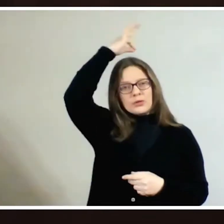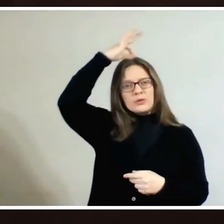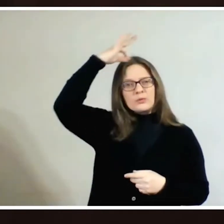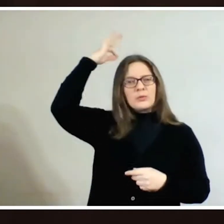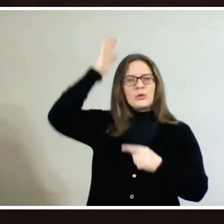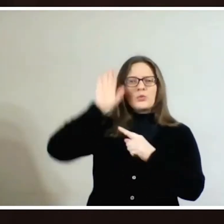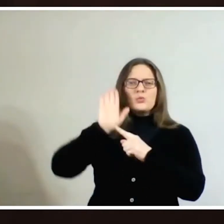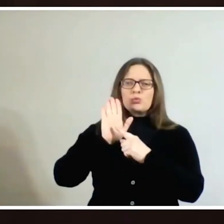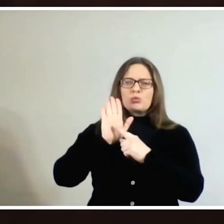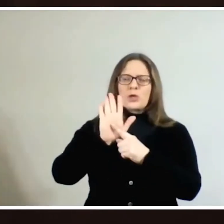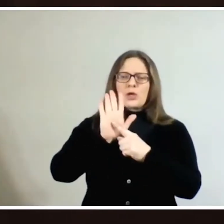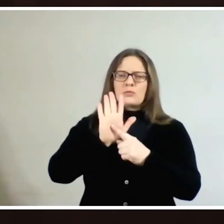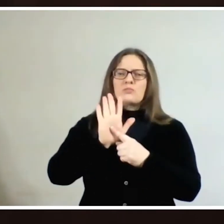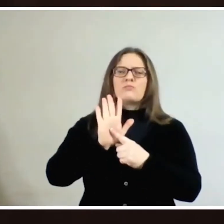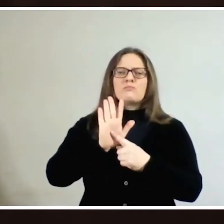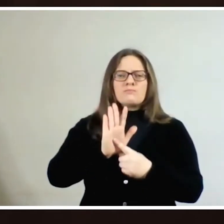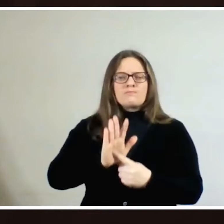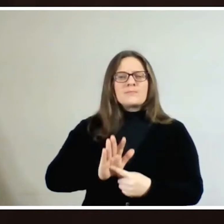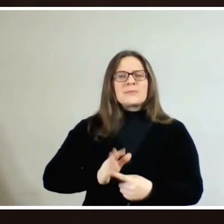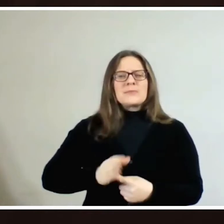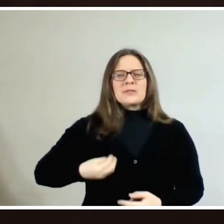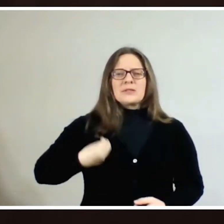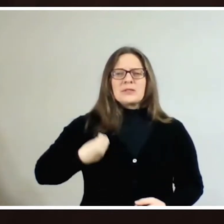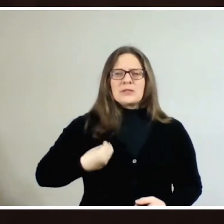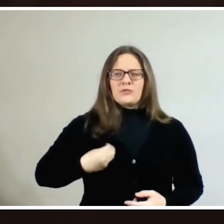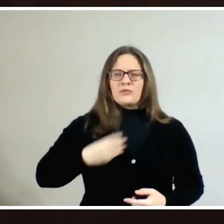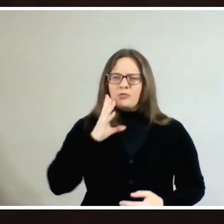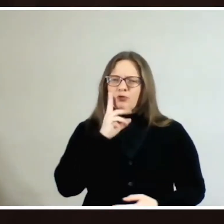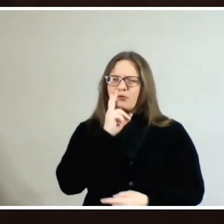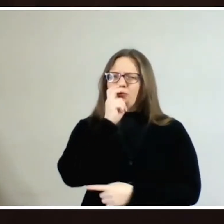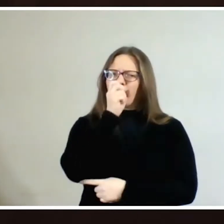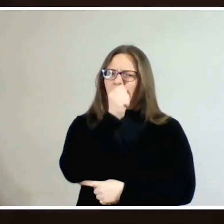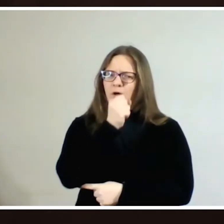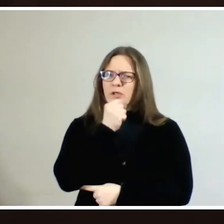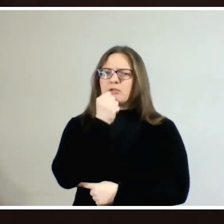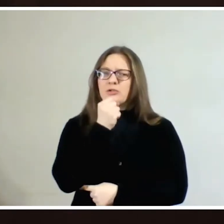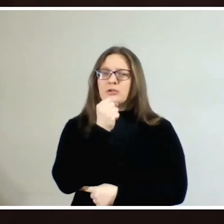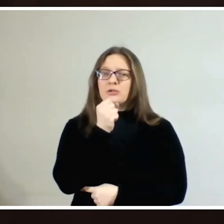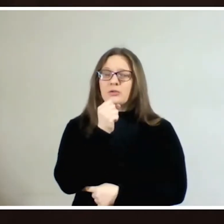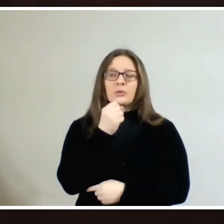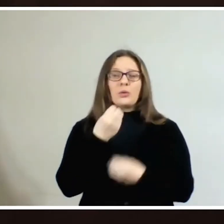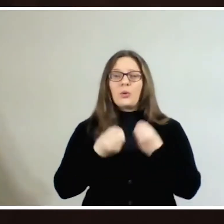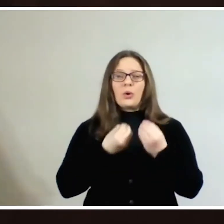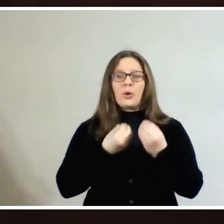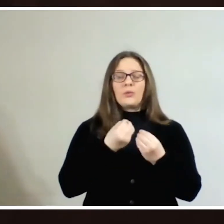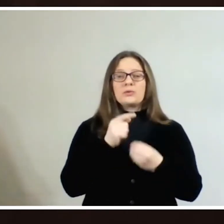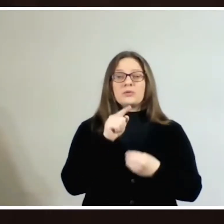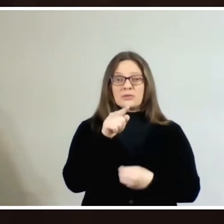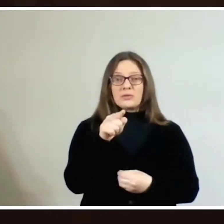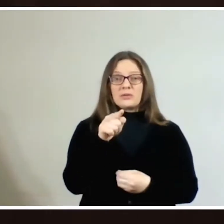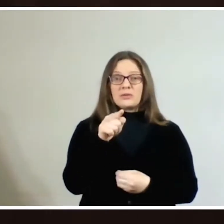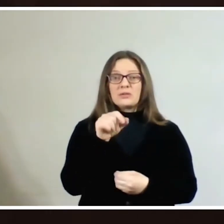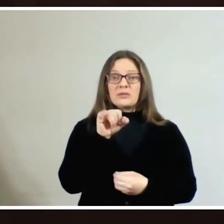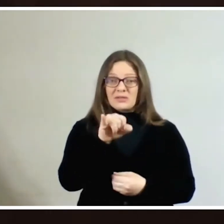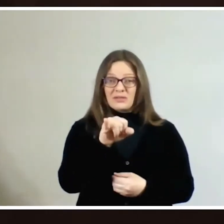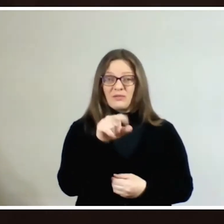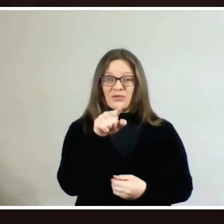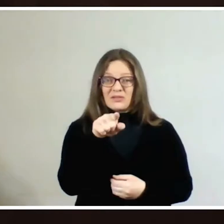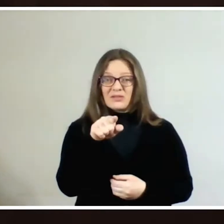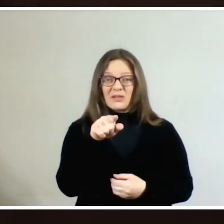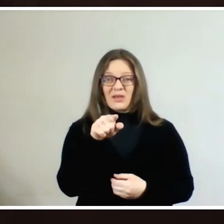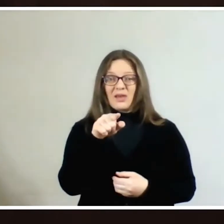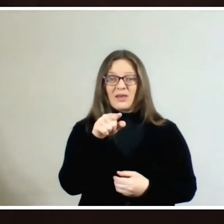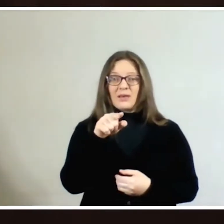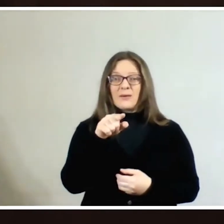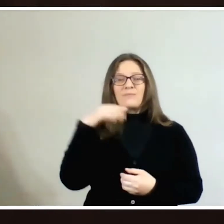e presente. E essa forma viva e presente você só vai receber se você estiver no Espírito. Se você